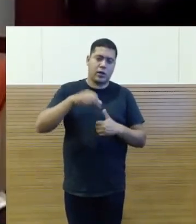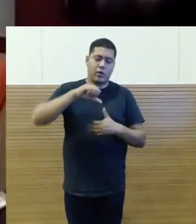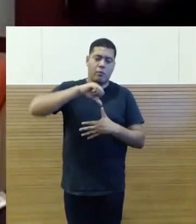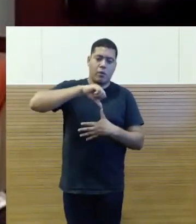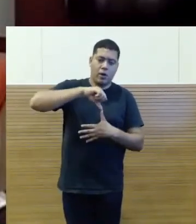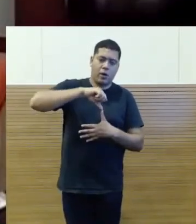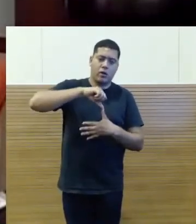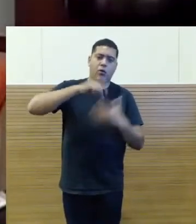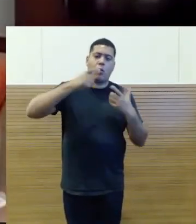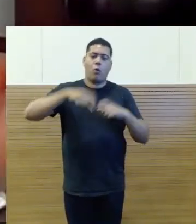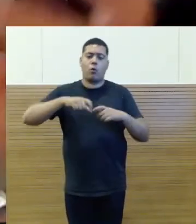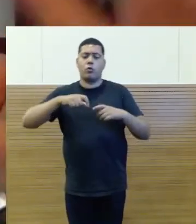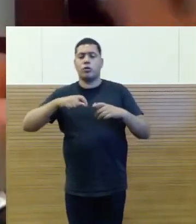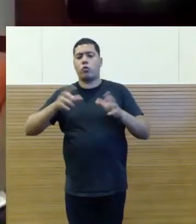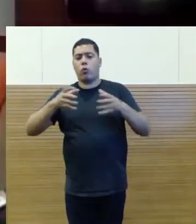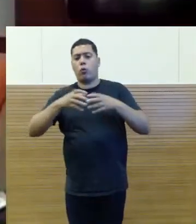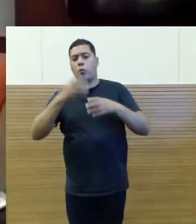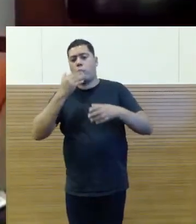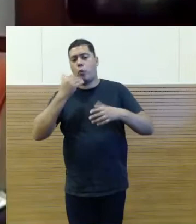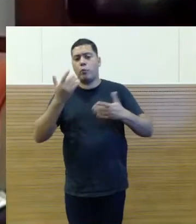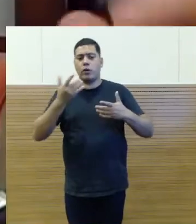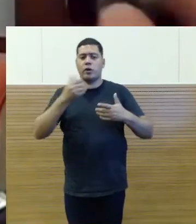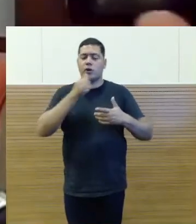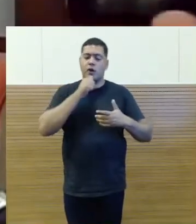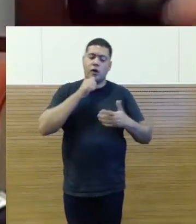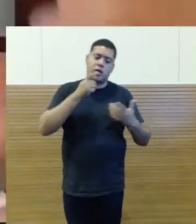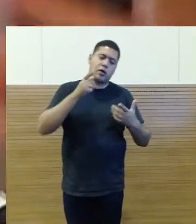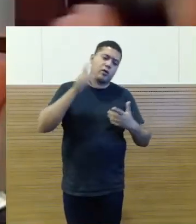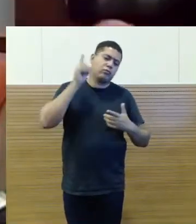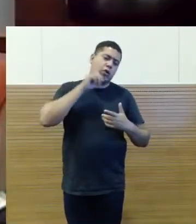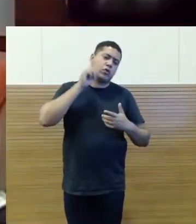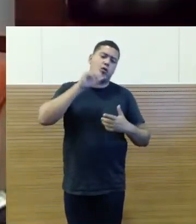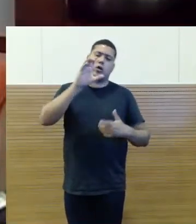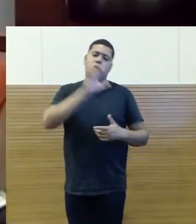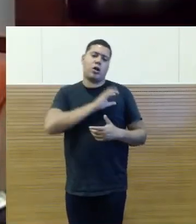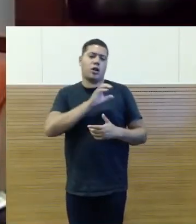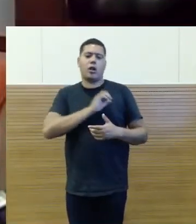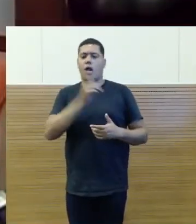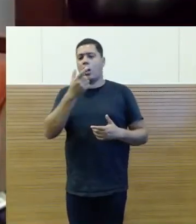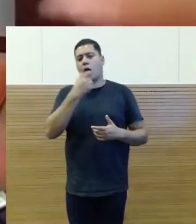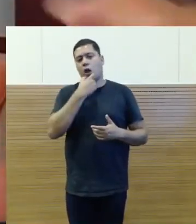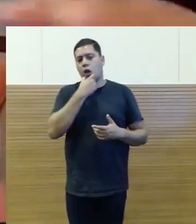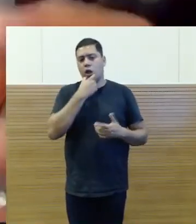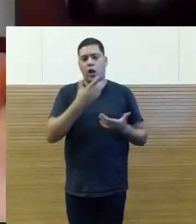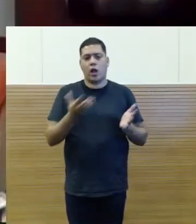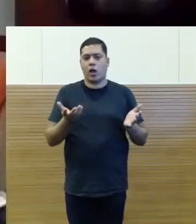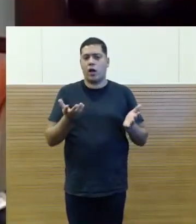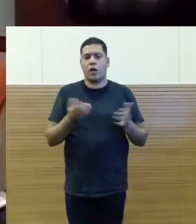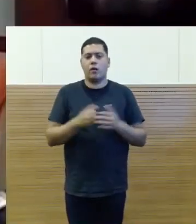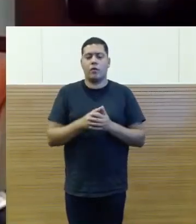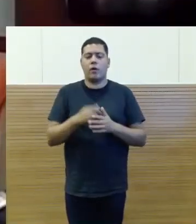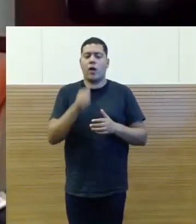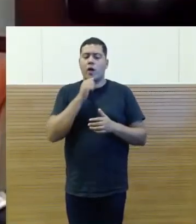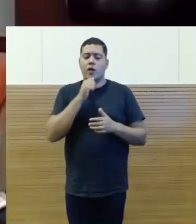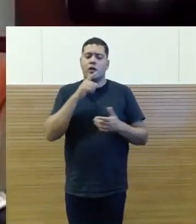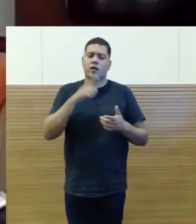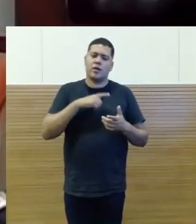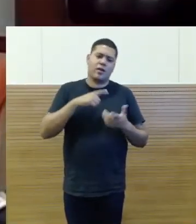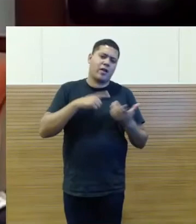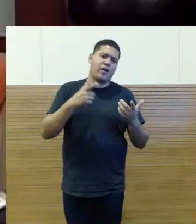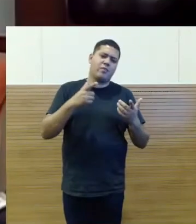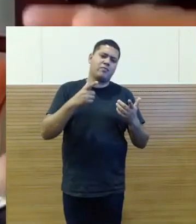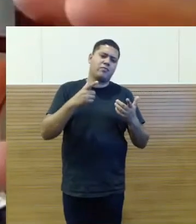consumo de alimentos ultraprocessados ainda não é como nos Estados Unidos, Canadá, Inglaterra, o marketing é fundamental para